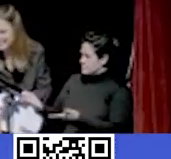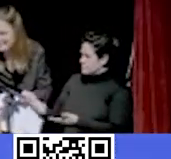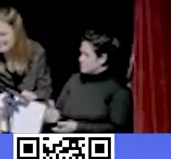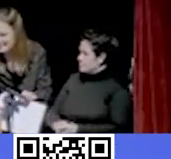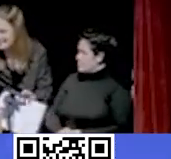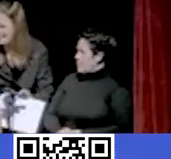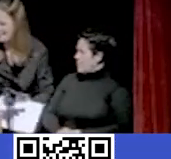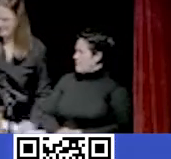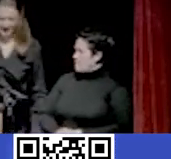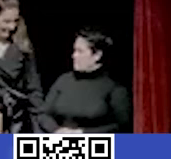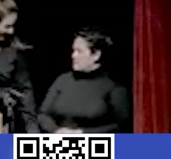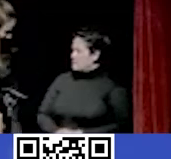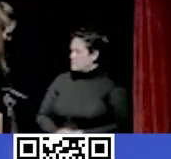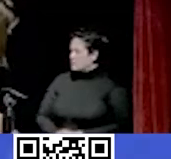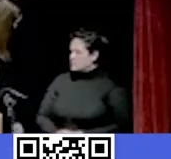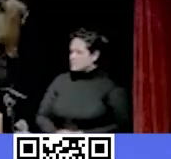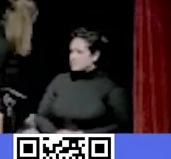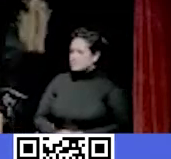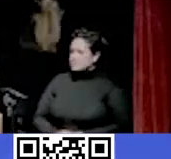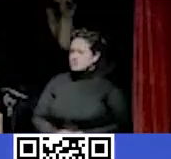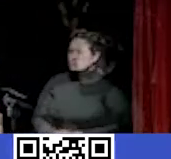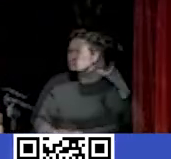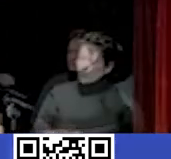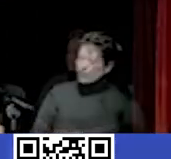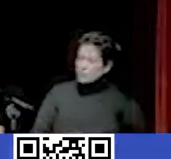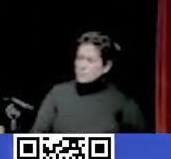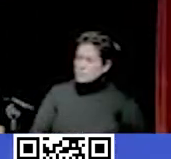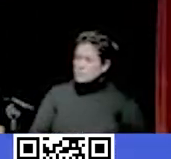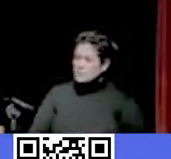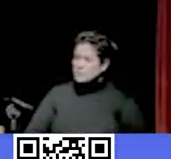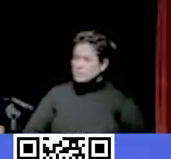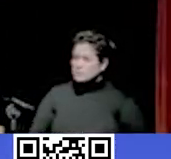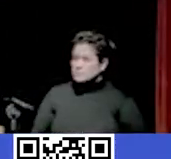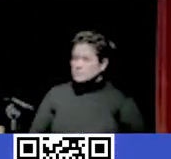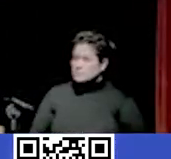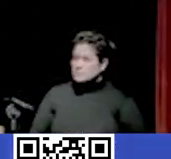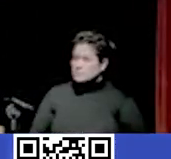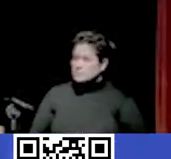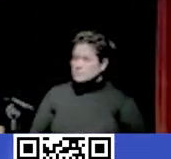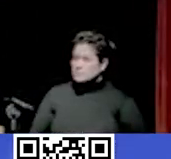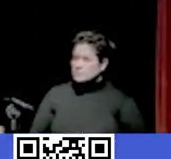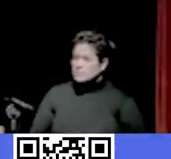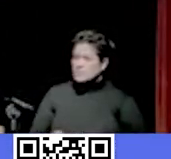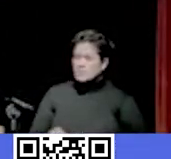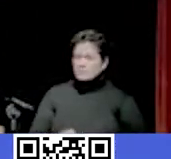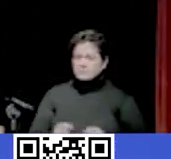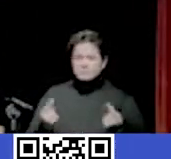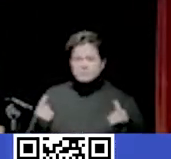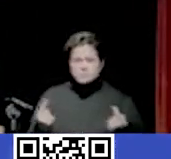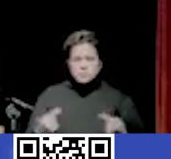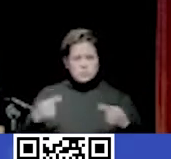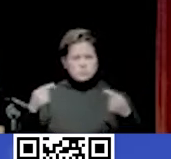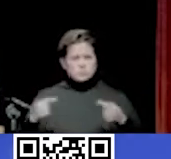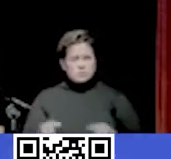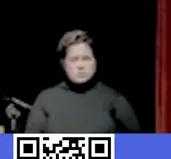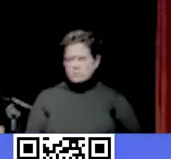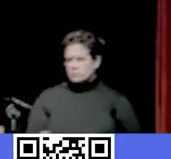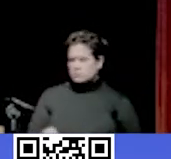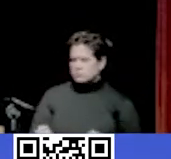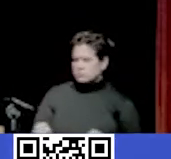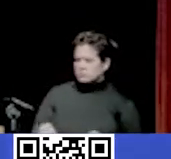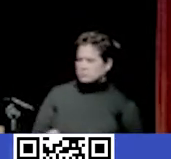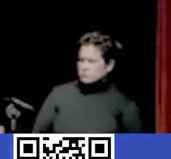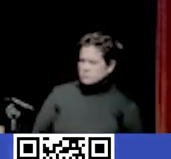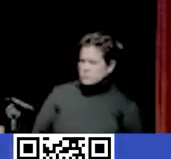cooperação técnica entre a UFPR e a Itaipu Binacional para o fortalecimento do Observatório Nacional dos Direitos